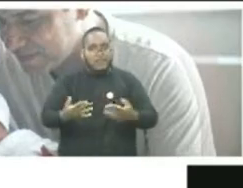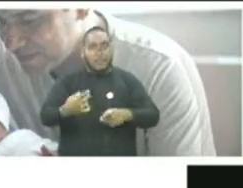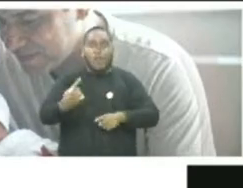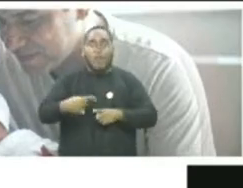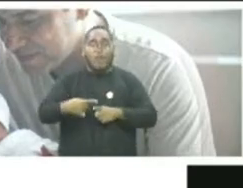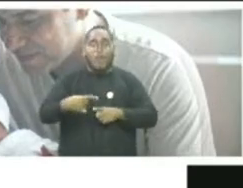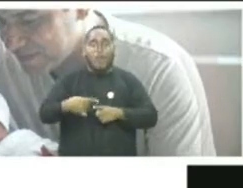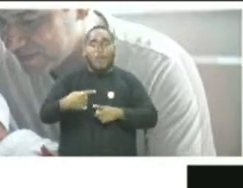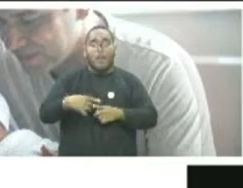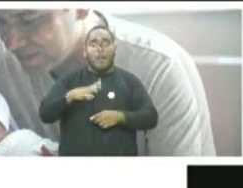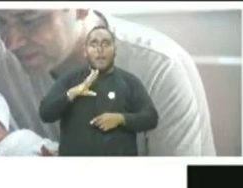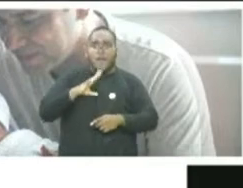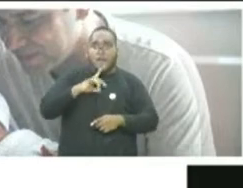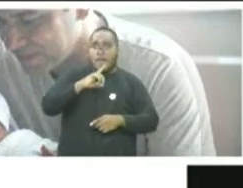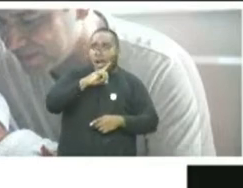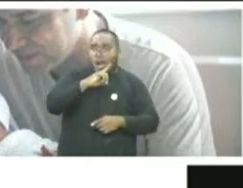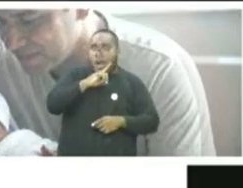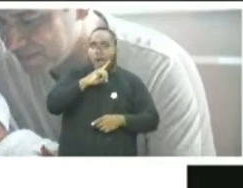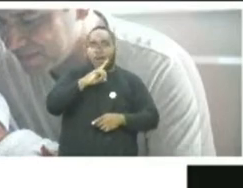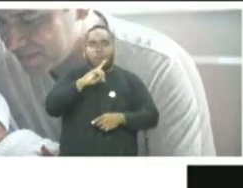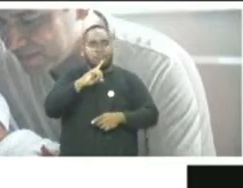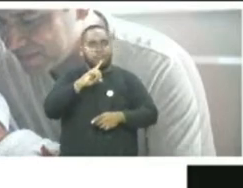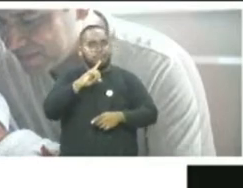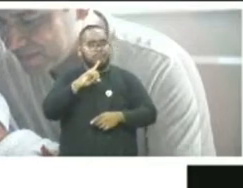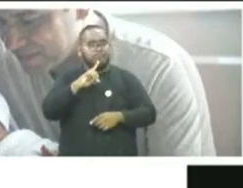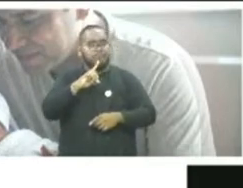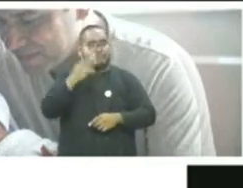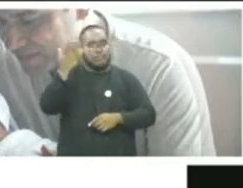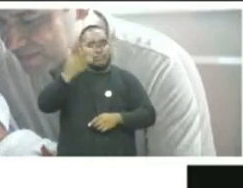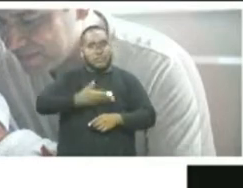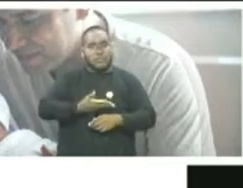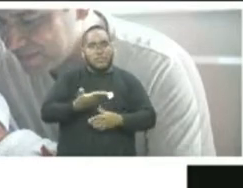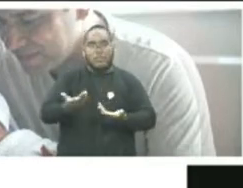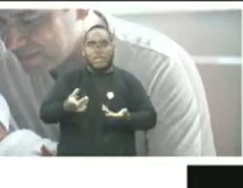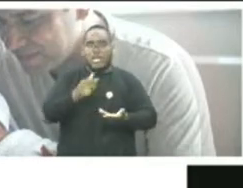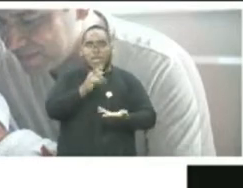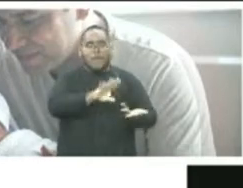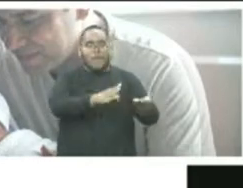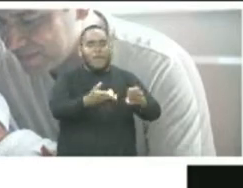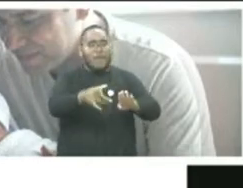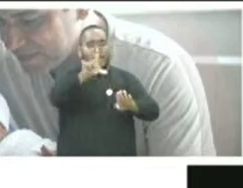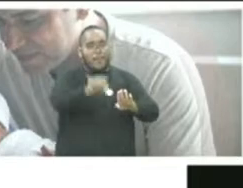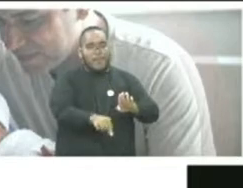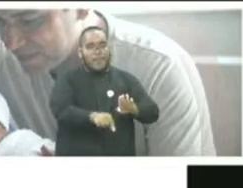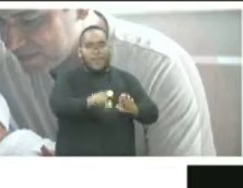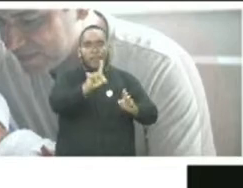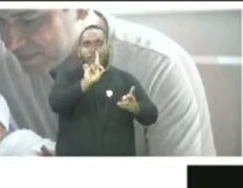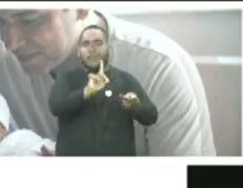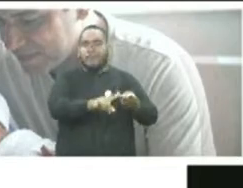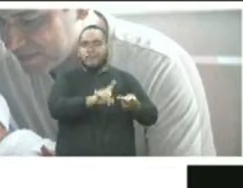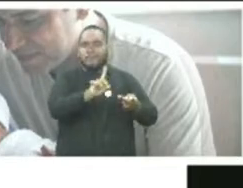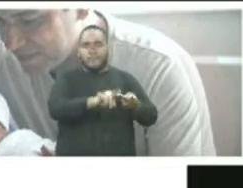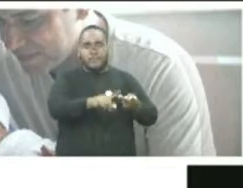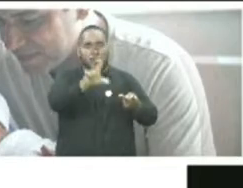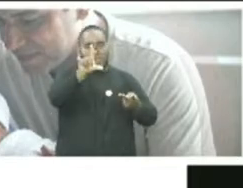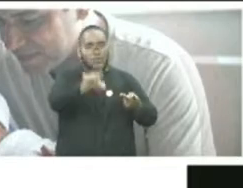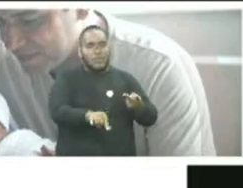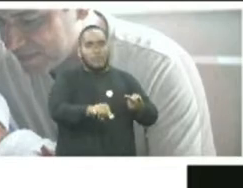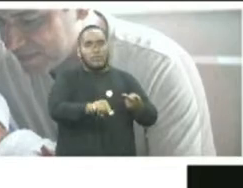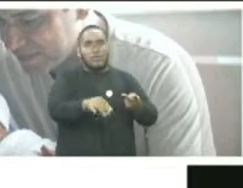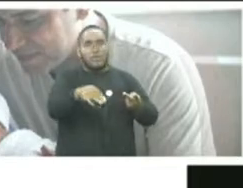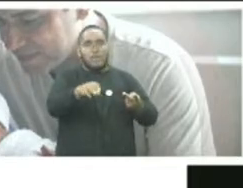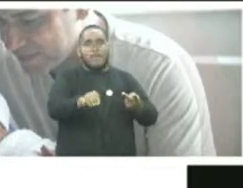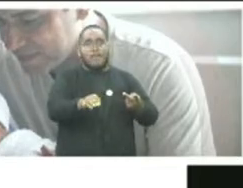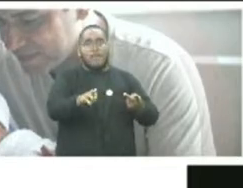desde redução de mortalidade, redução de morbidade, redução